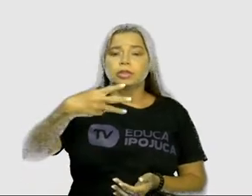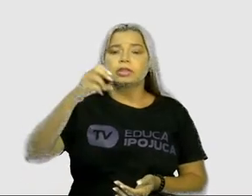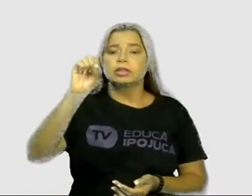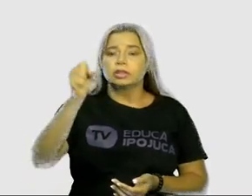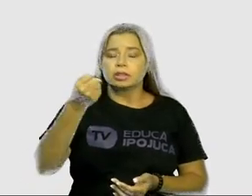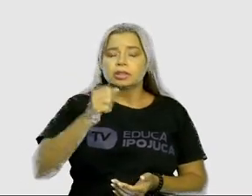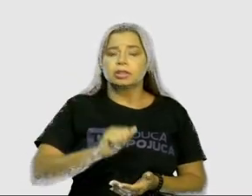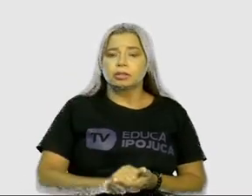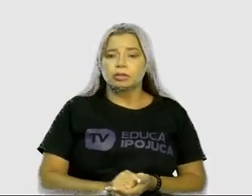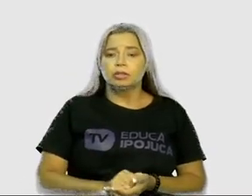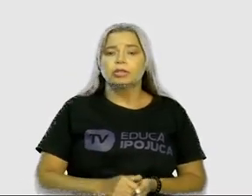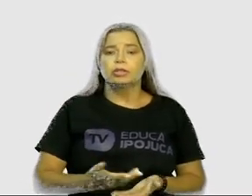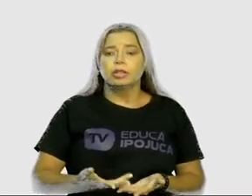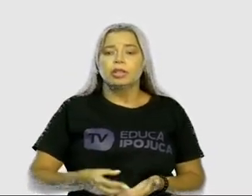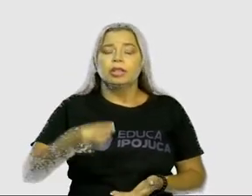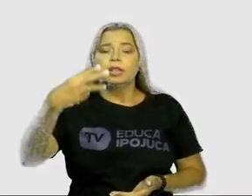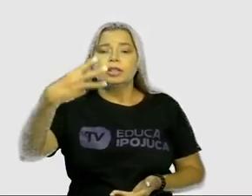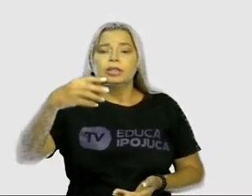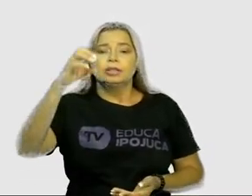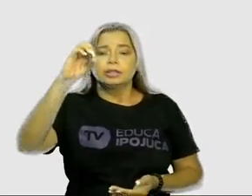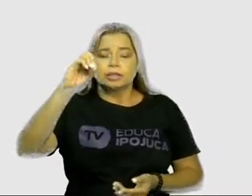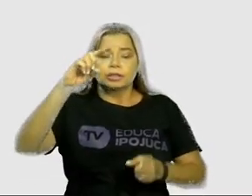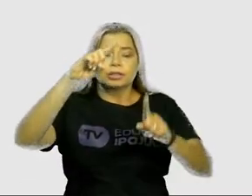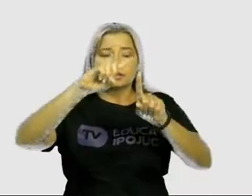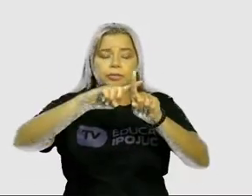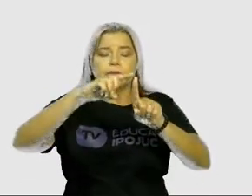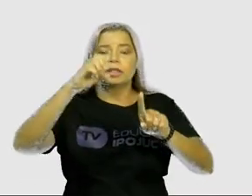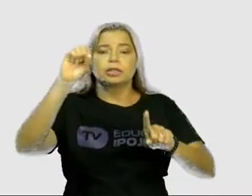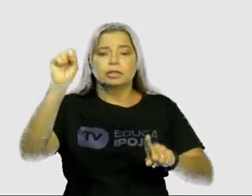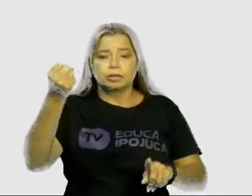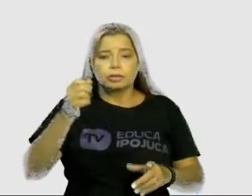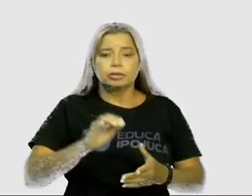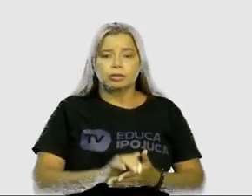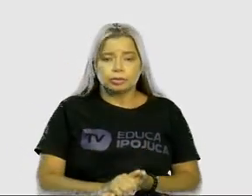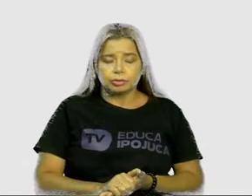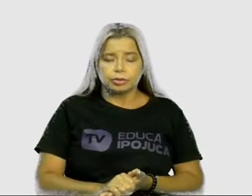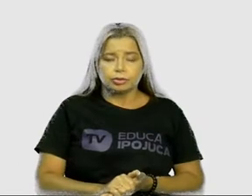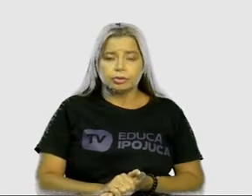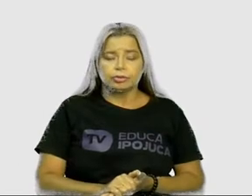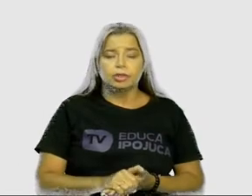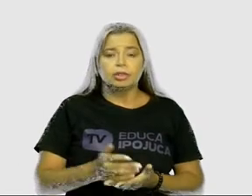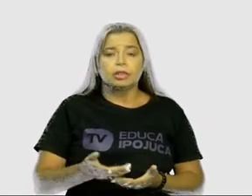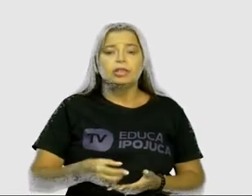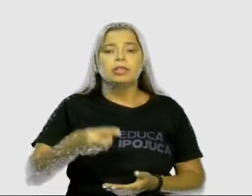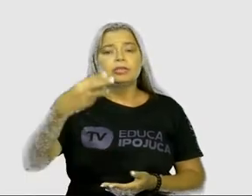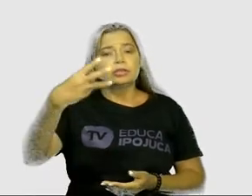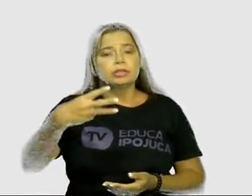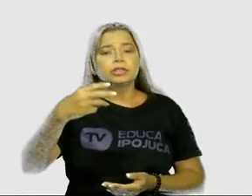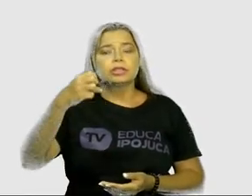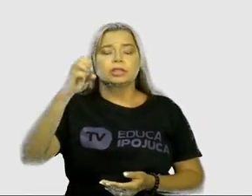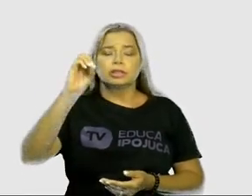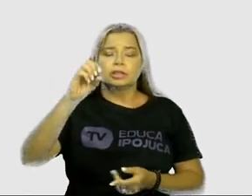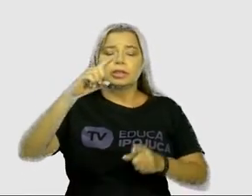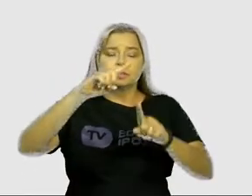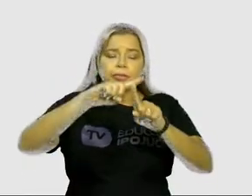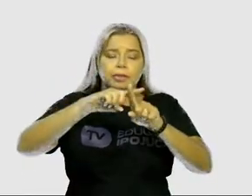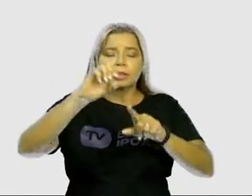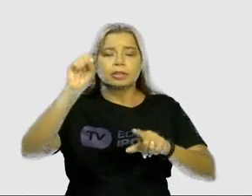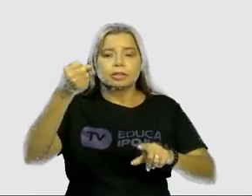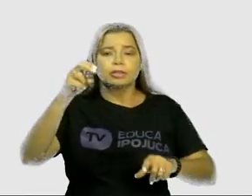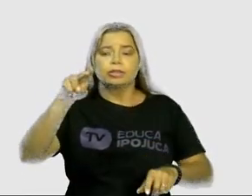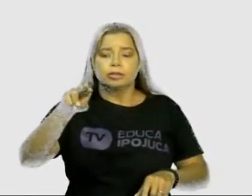30 + 8 esse eu sou mal 30 mais oito vai ser o quê gente igual a 38